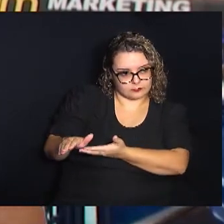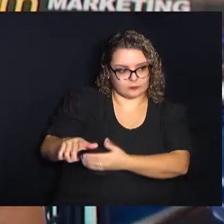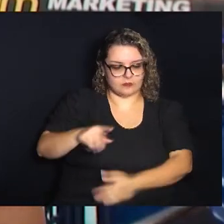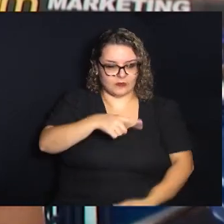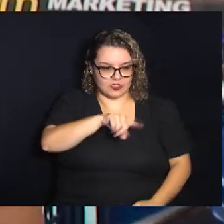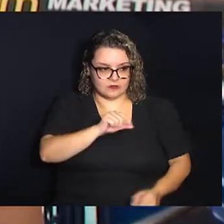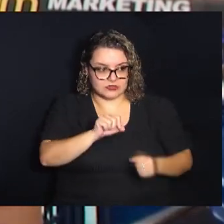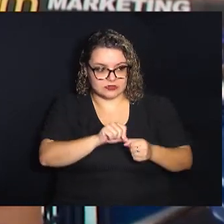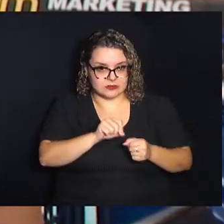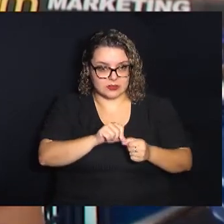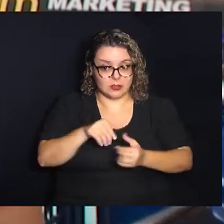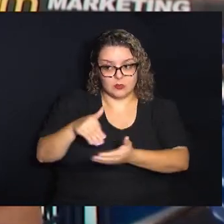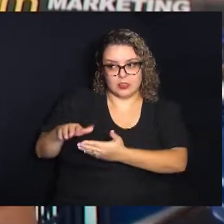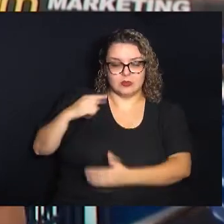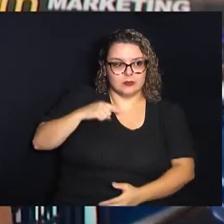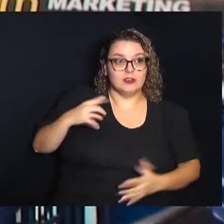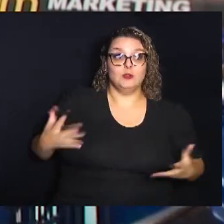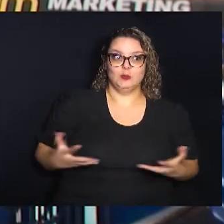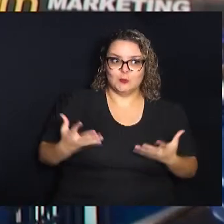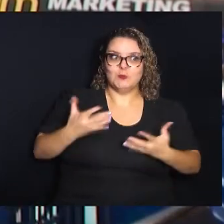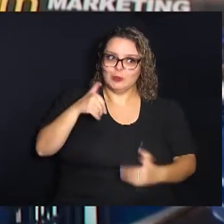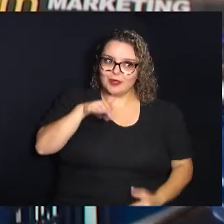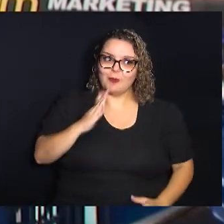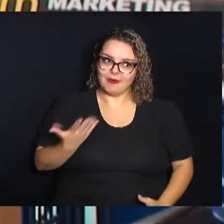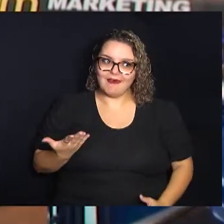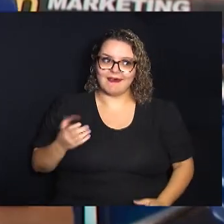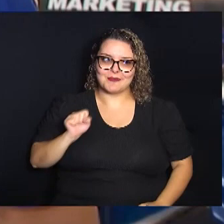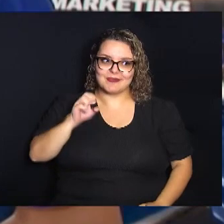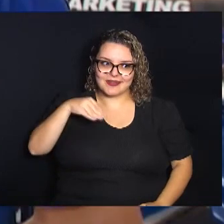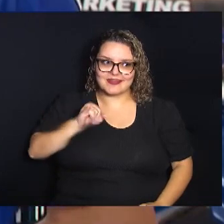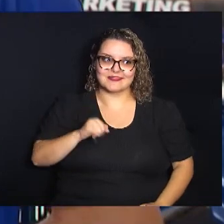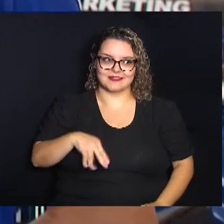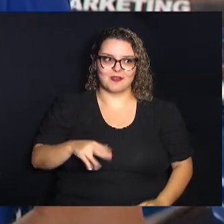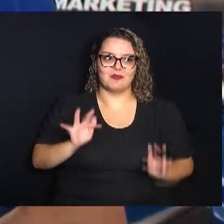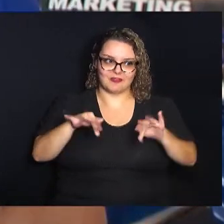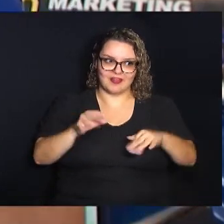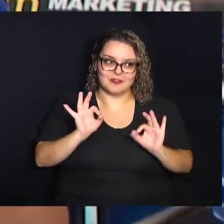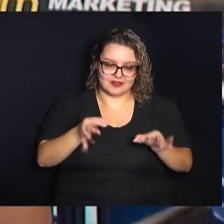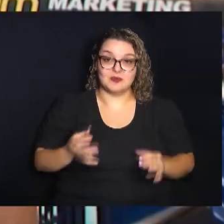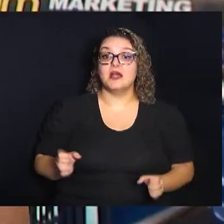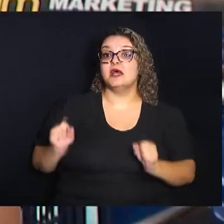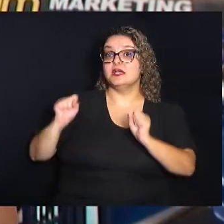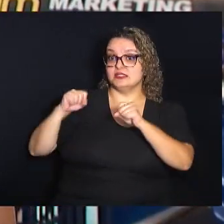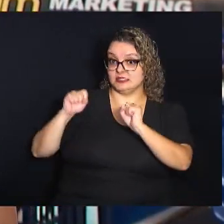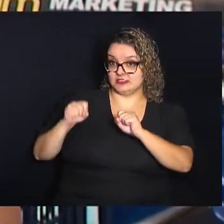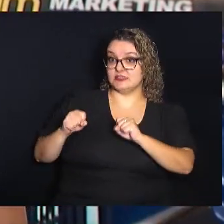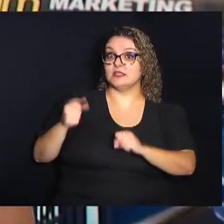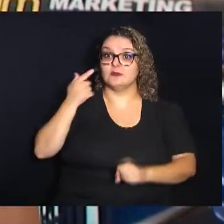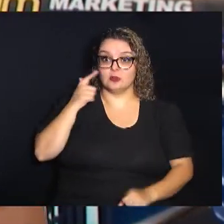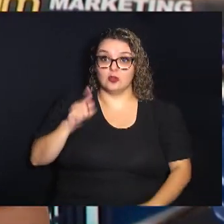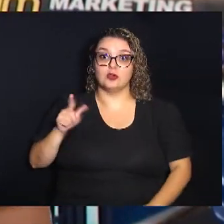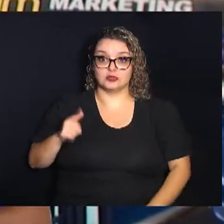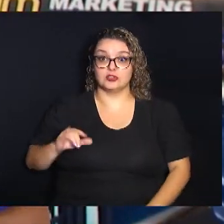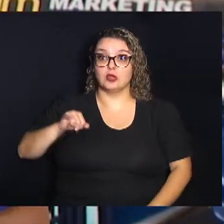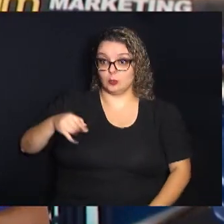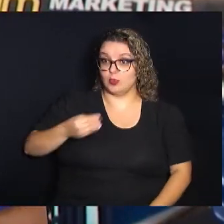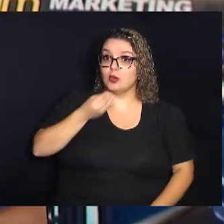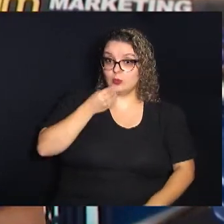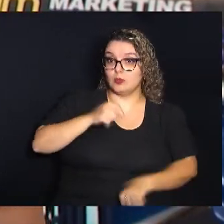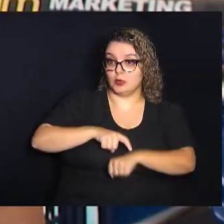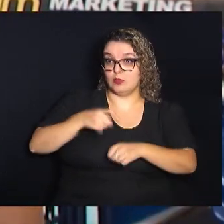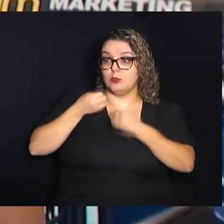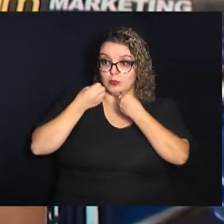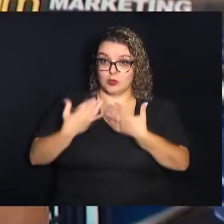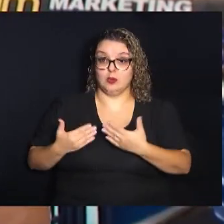mineira, isso dá um gás a mais aí para a semifinal, certamente, né? Claro, a gente tem que aproveitar esse bom momento que a gente